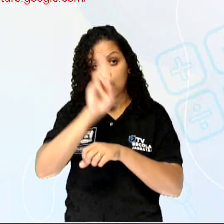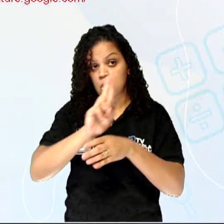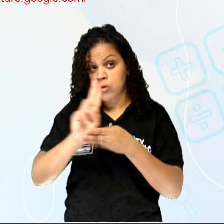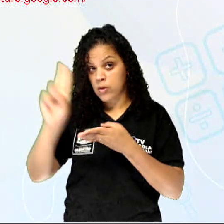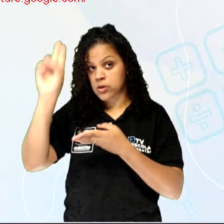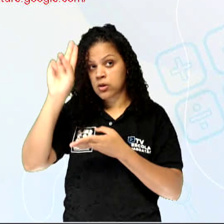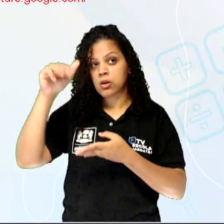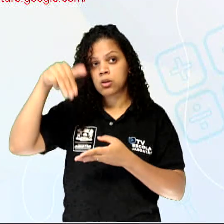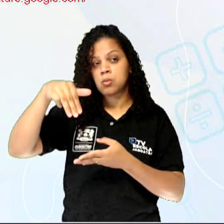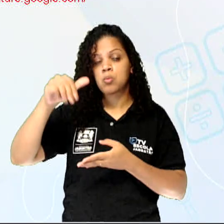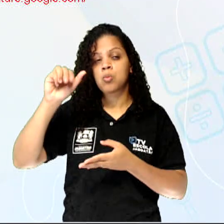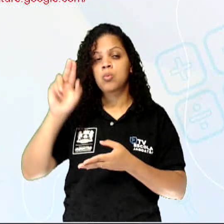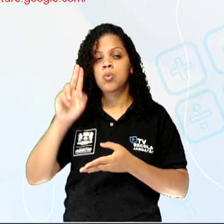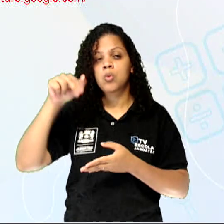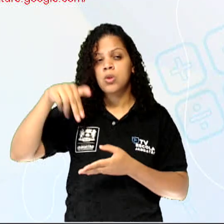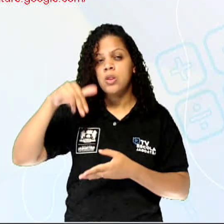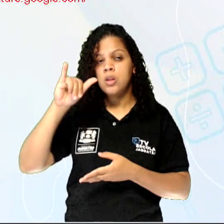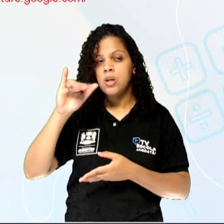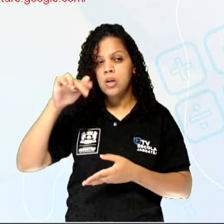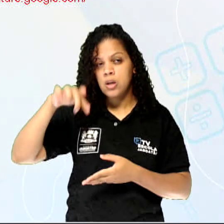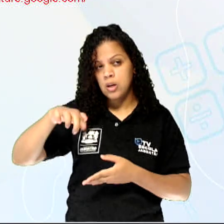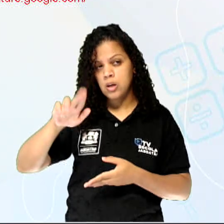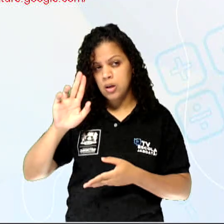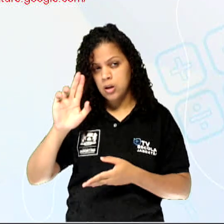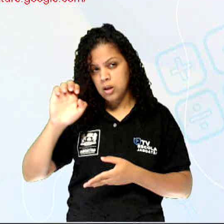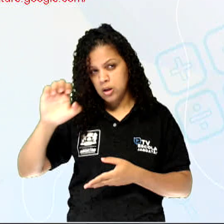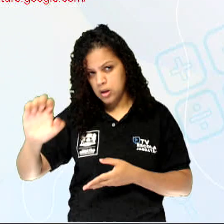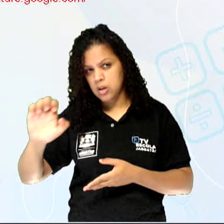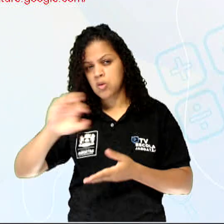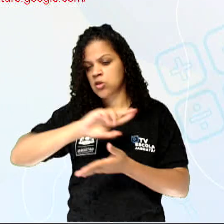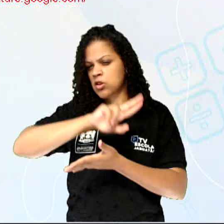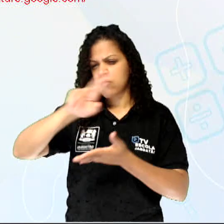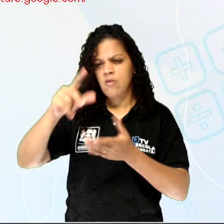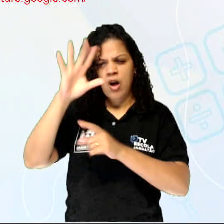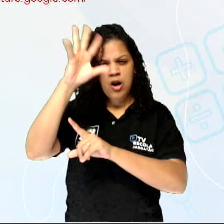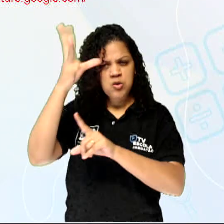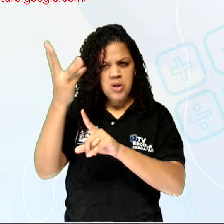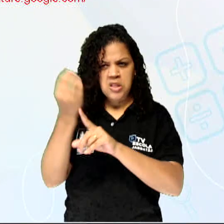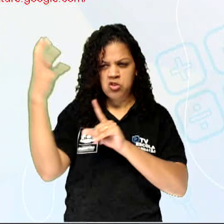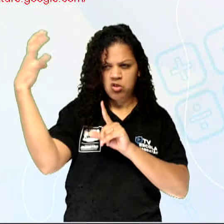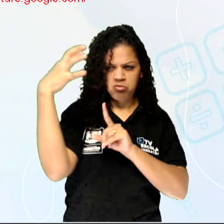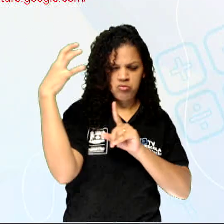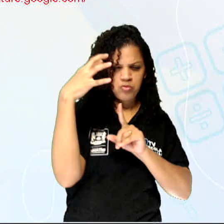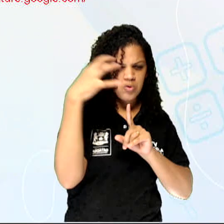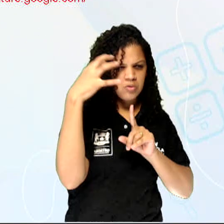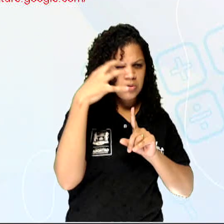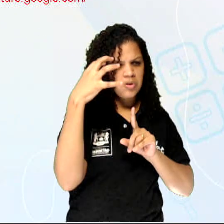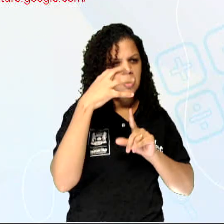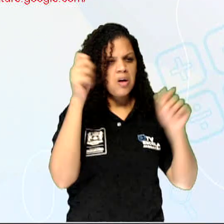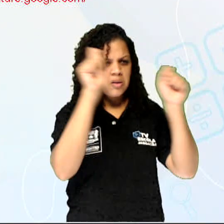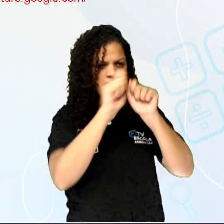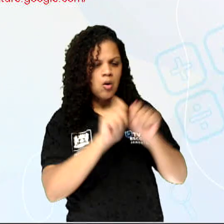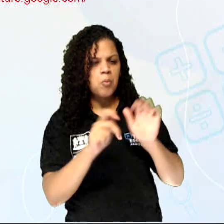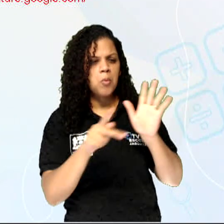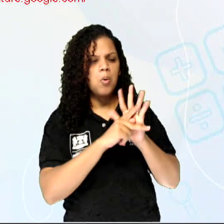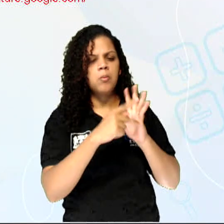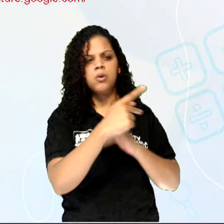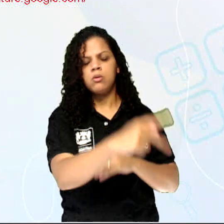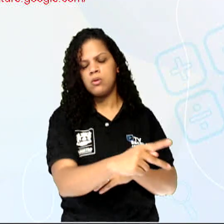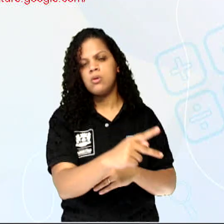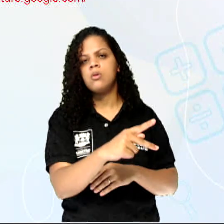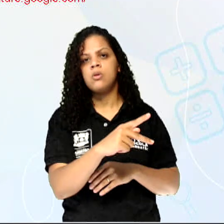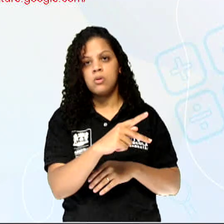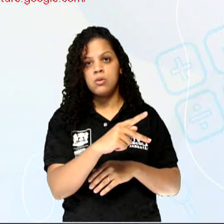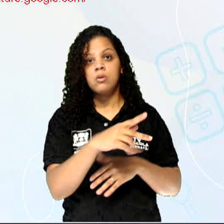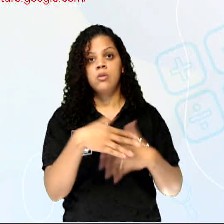alguns compositores e artistas conceituais, o que veio a influenciar no seu trabalho. Então, o encontro